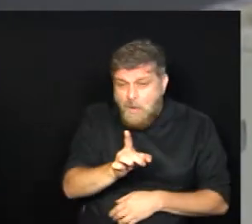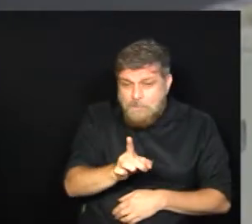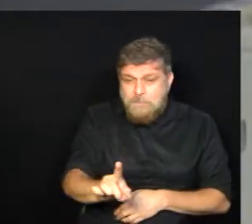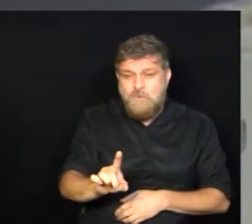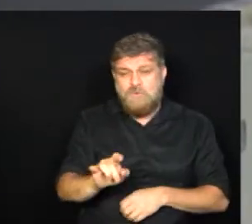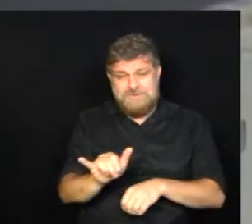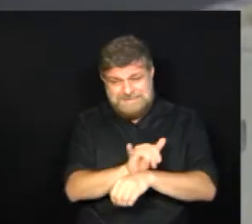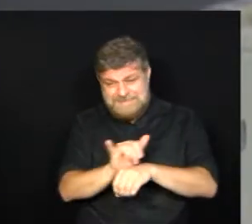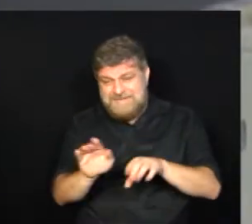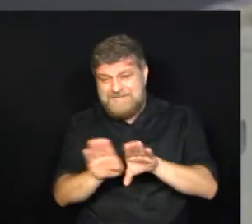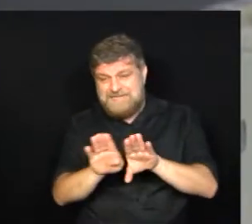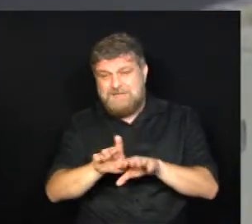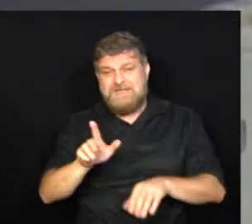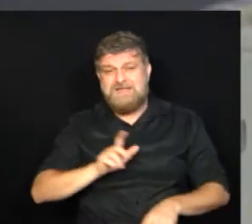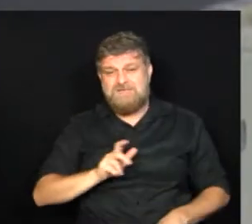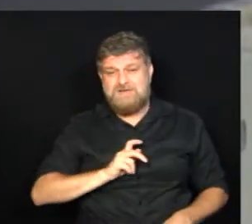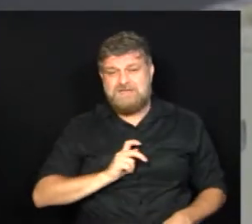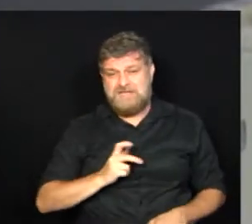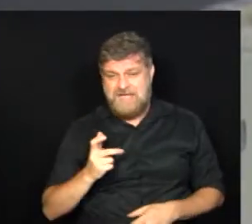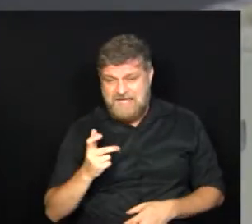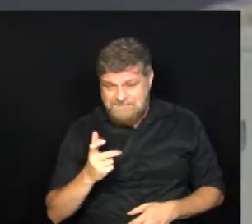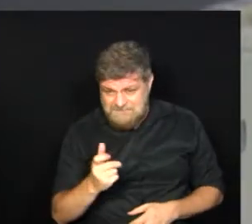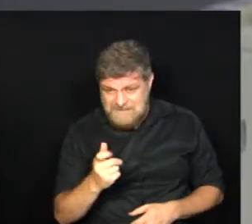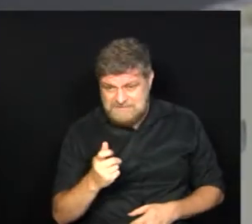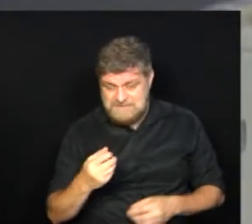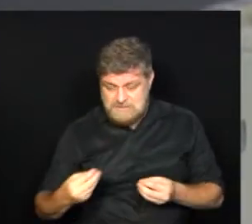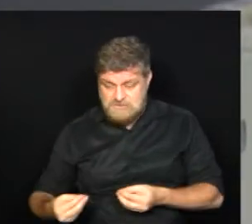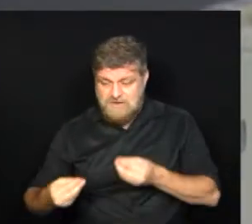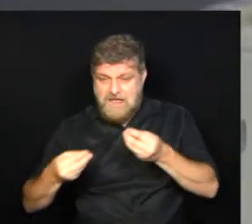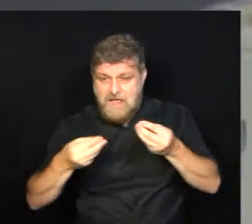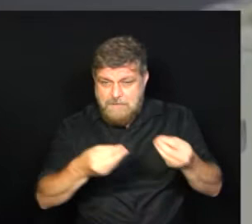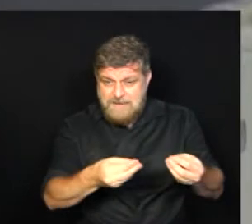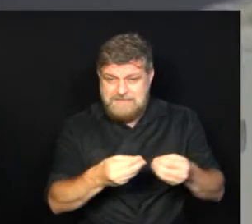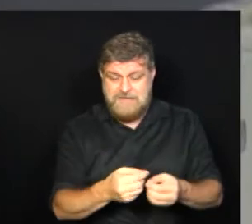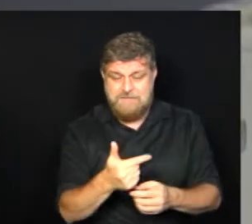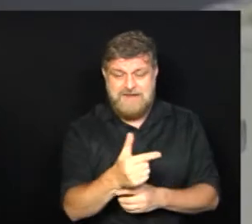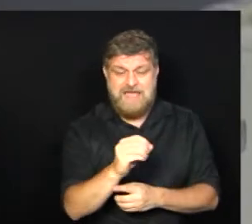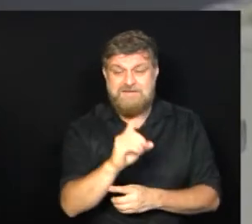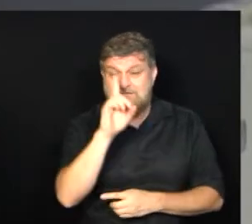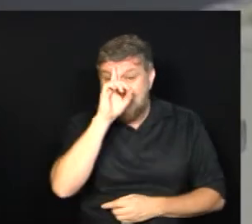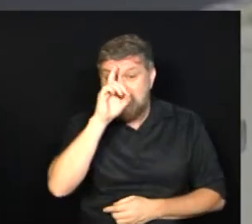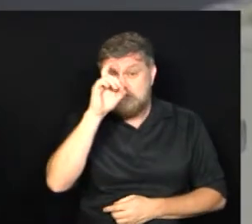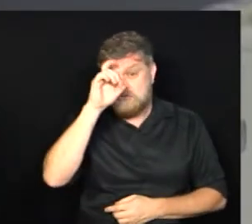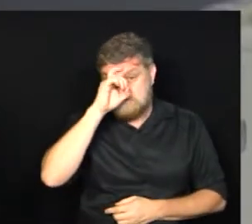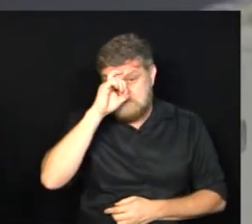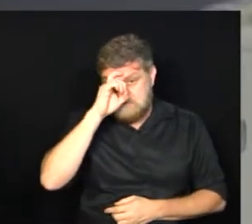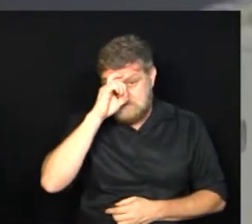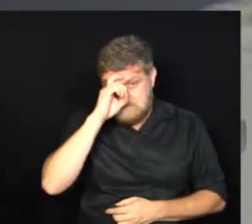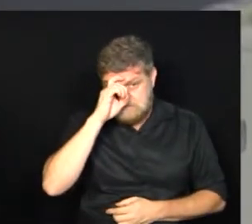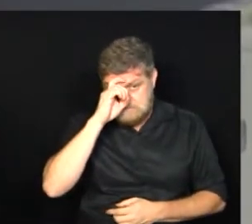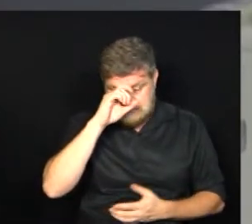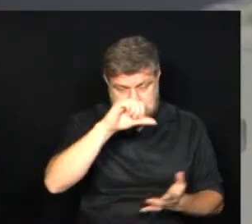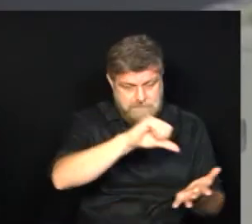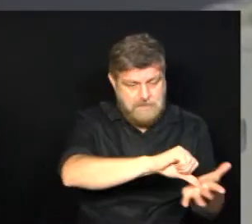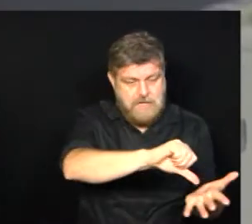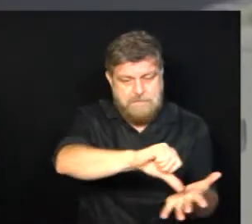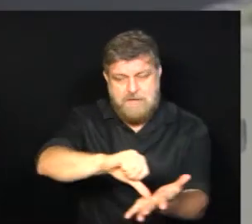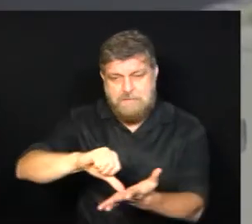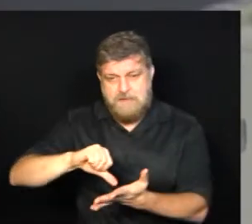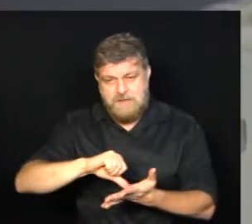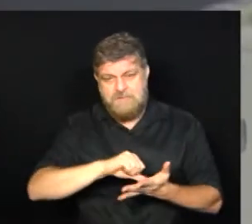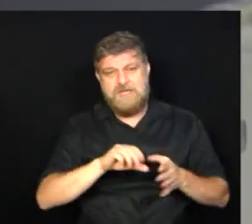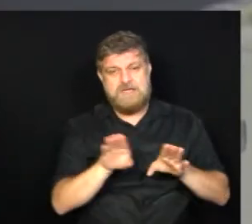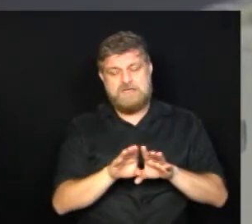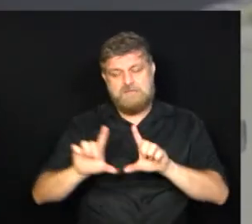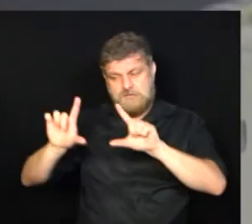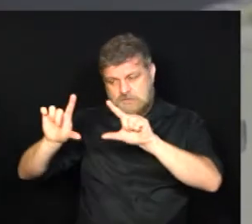vai enviar vacinas aos profissionais de saúde dos 20 hospitais campineiros, o que reduz bastante